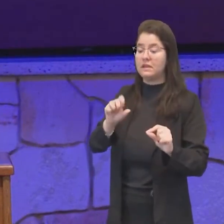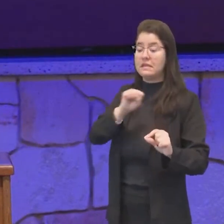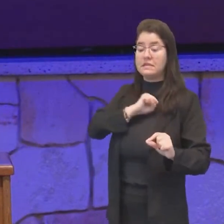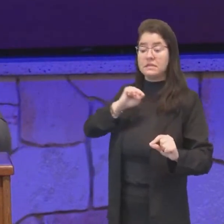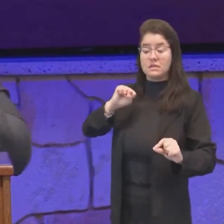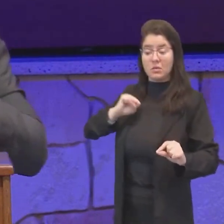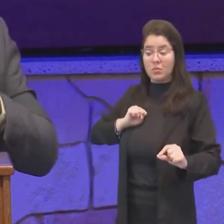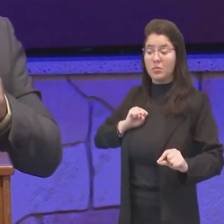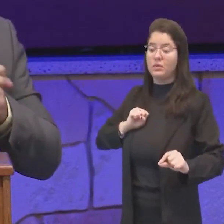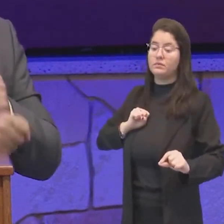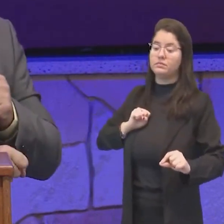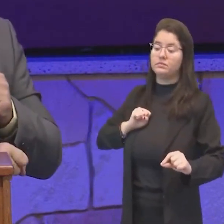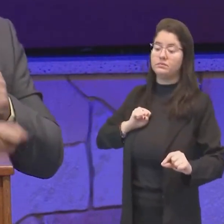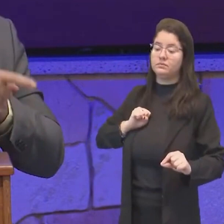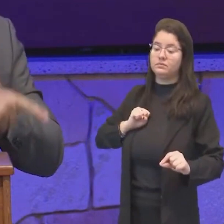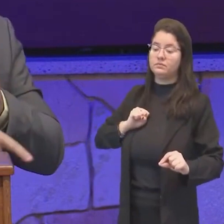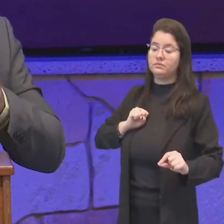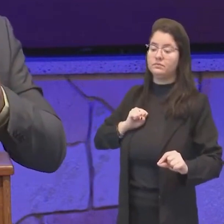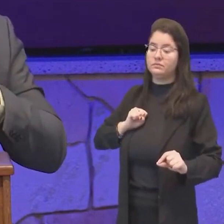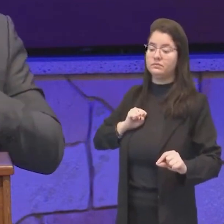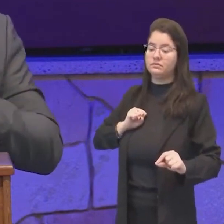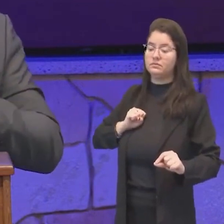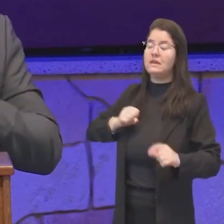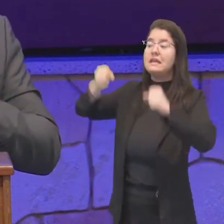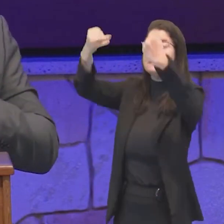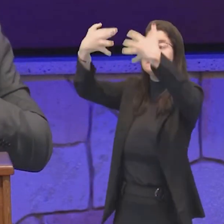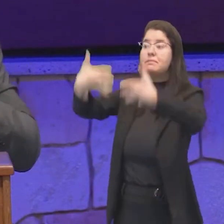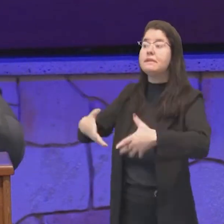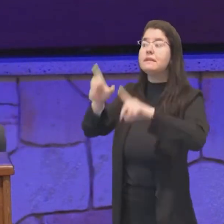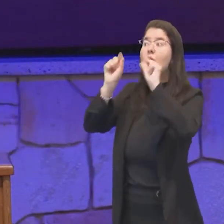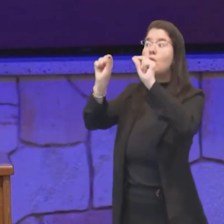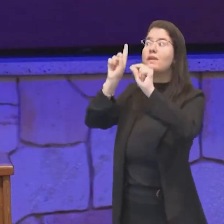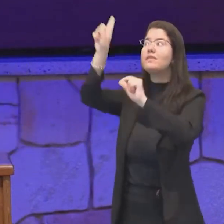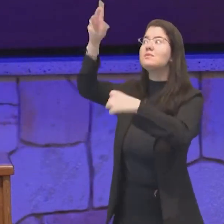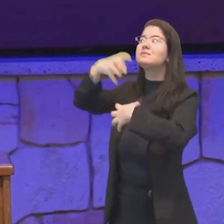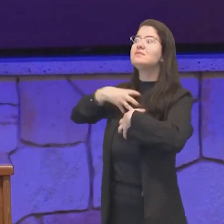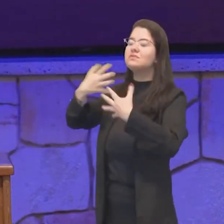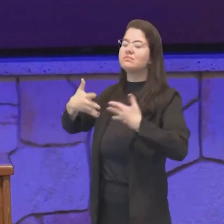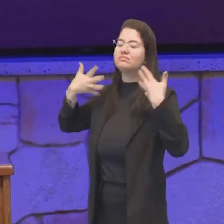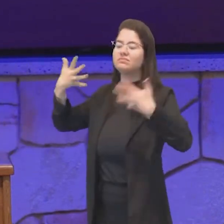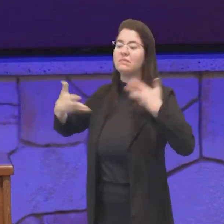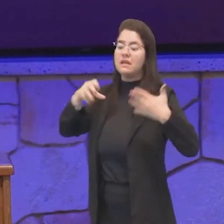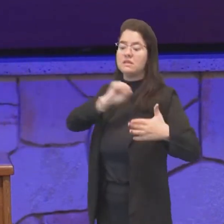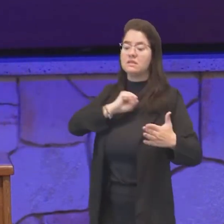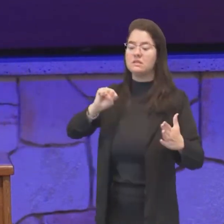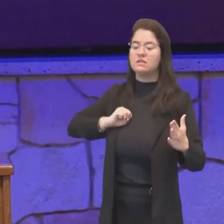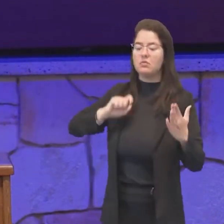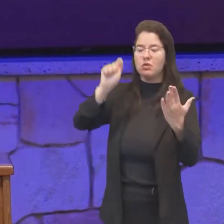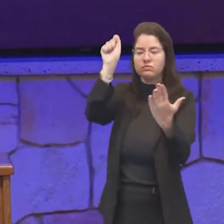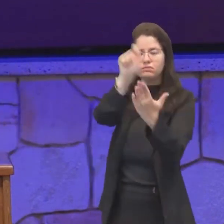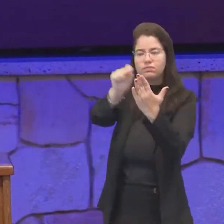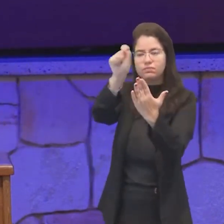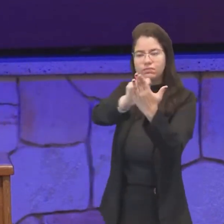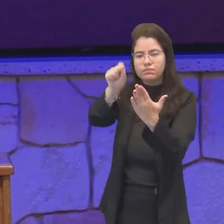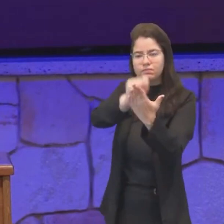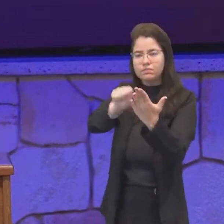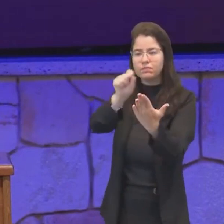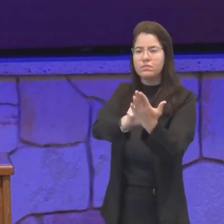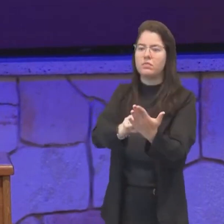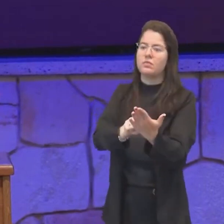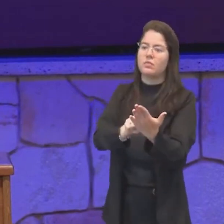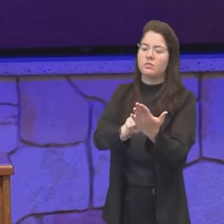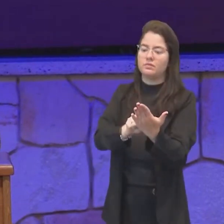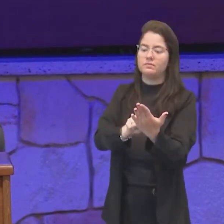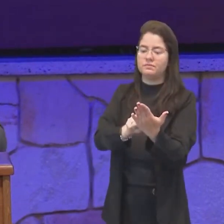Samuel esclarece o que agradava a Deus, e aquilo que Samuel escreve é exatamente, praticamente,